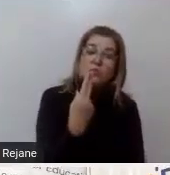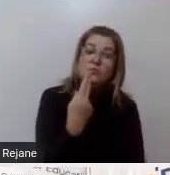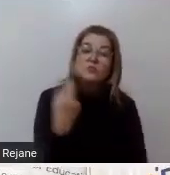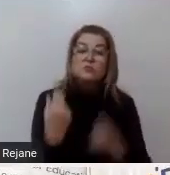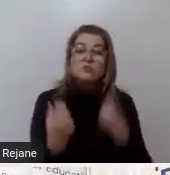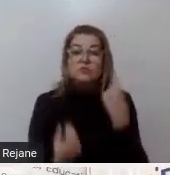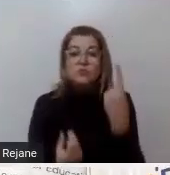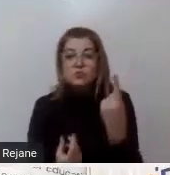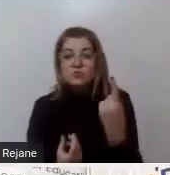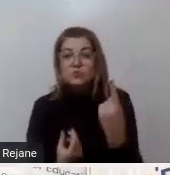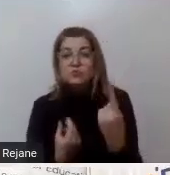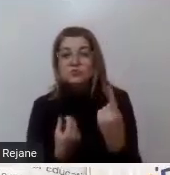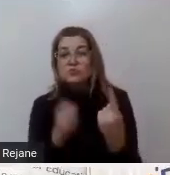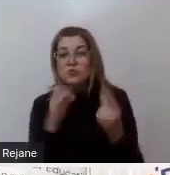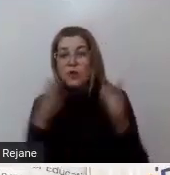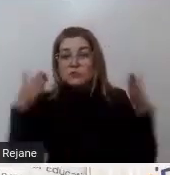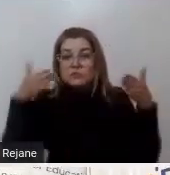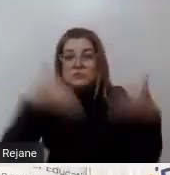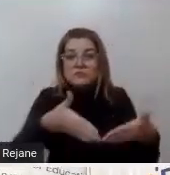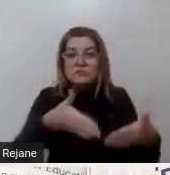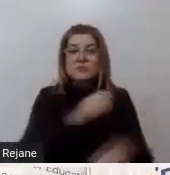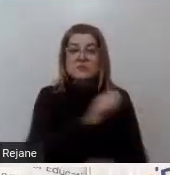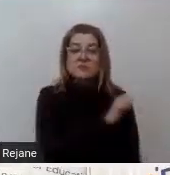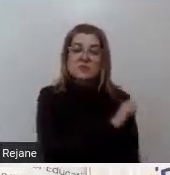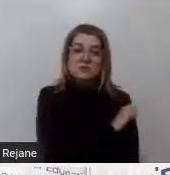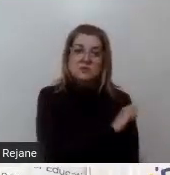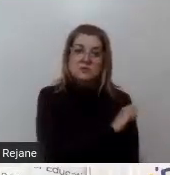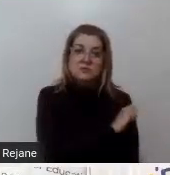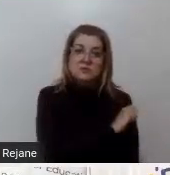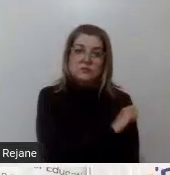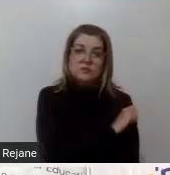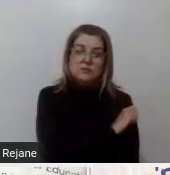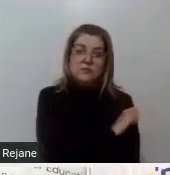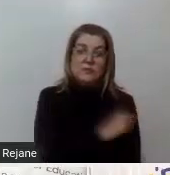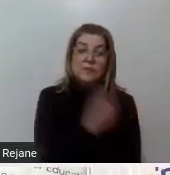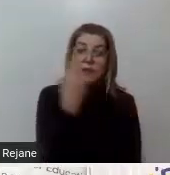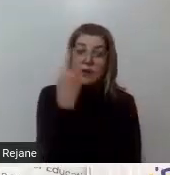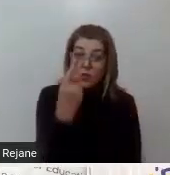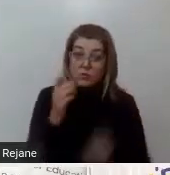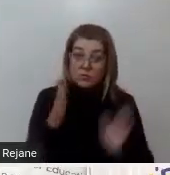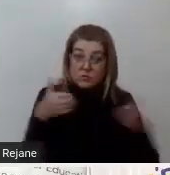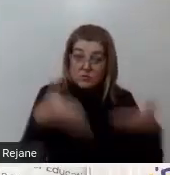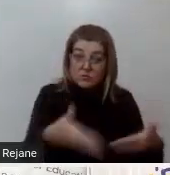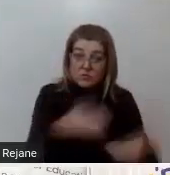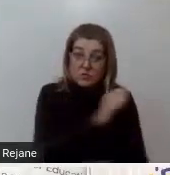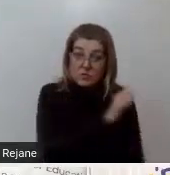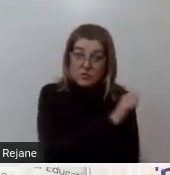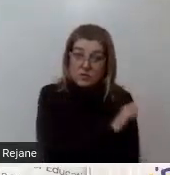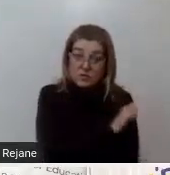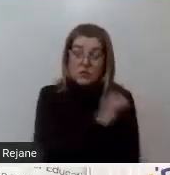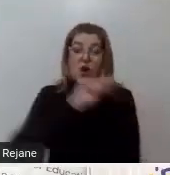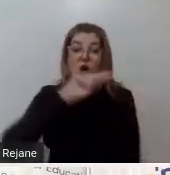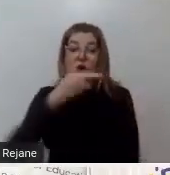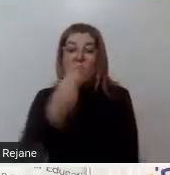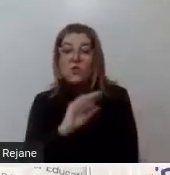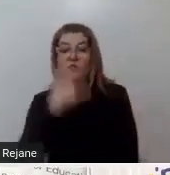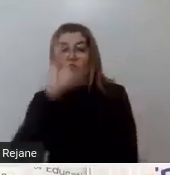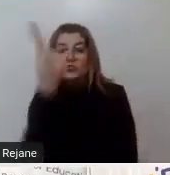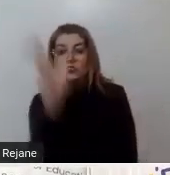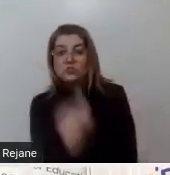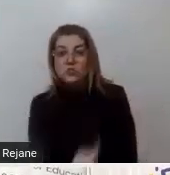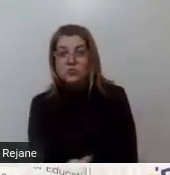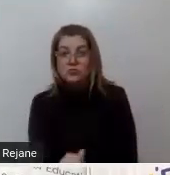um aluno específico, tá? Então, coloquei aqui para um aluno específico ou para todos e eu